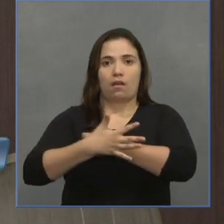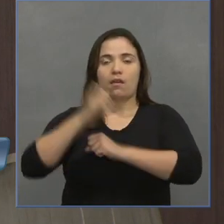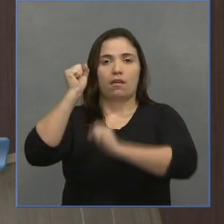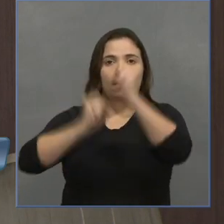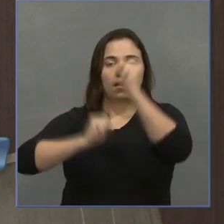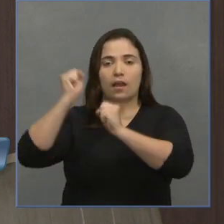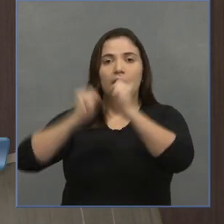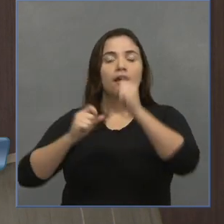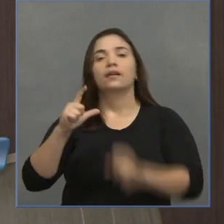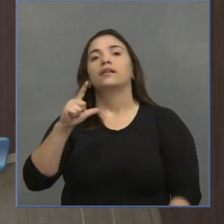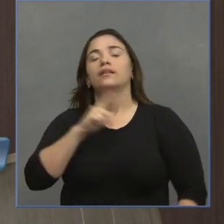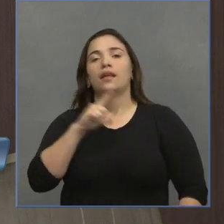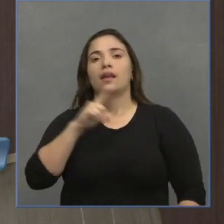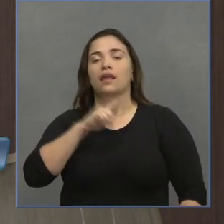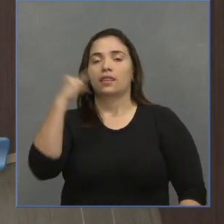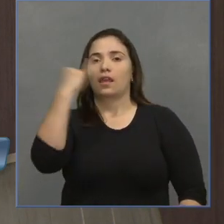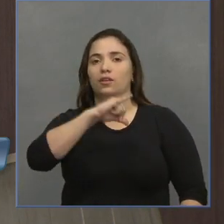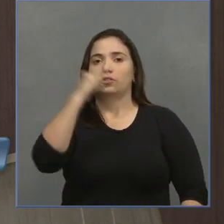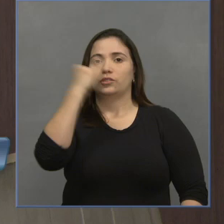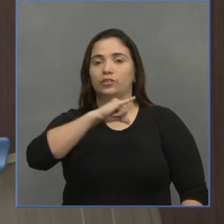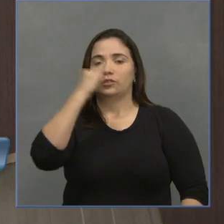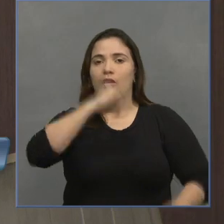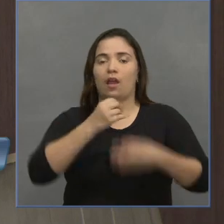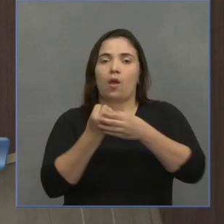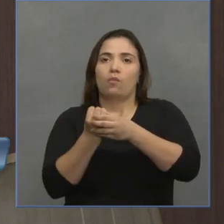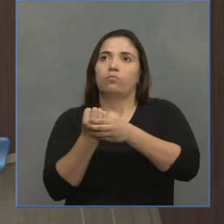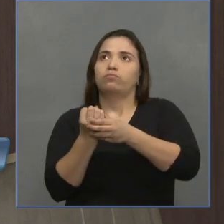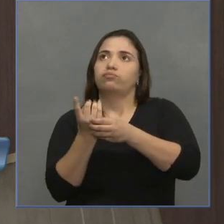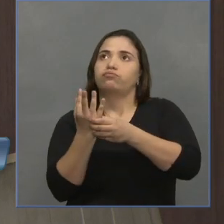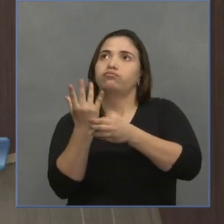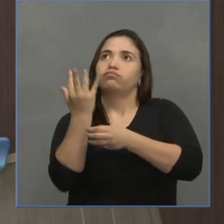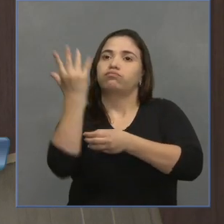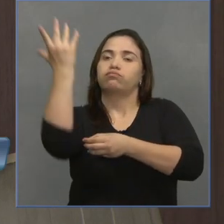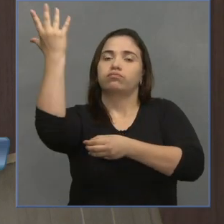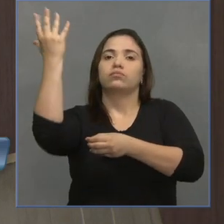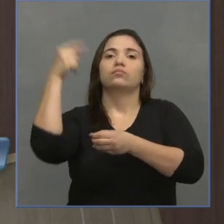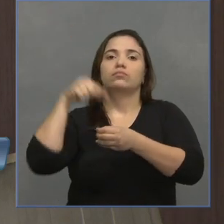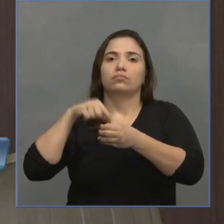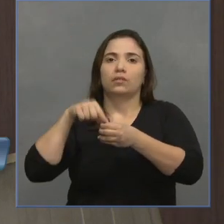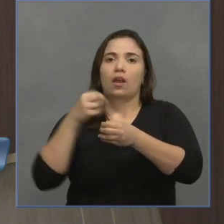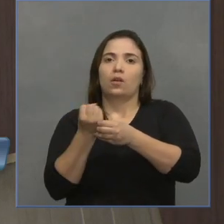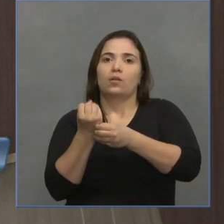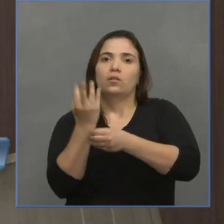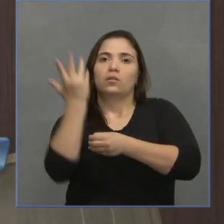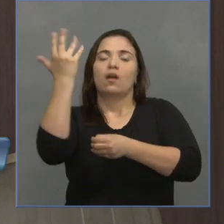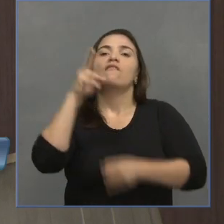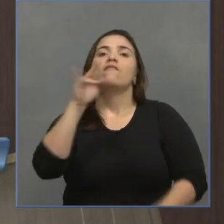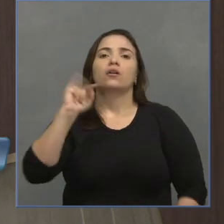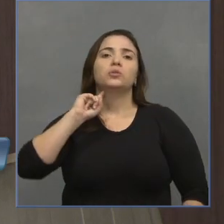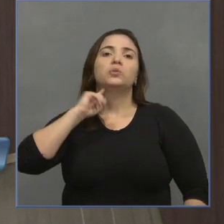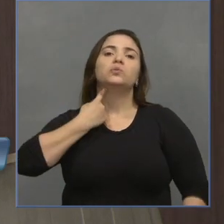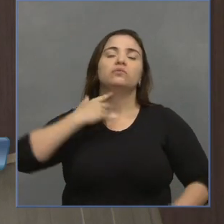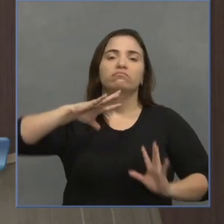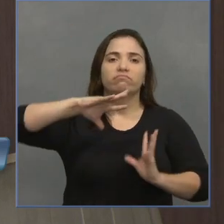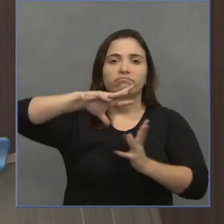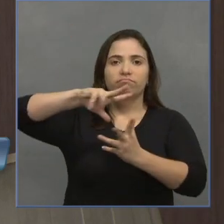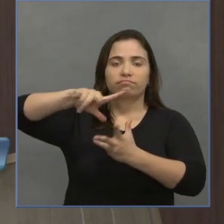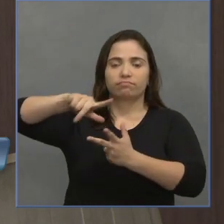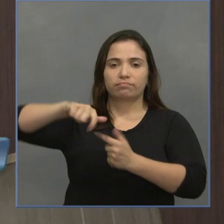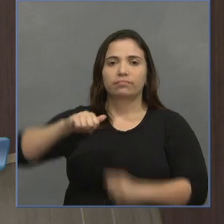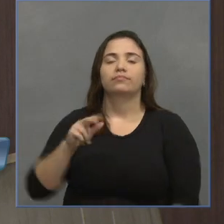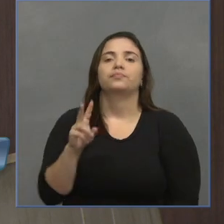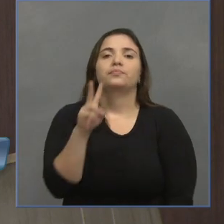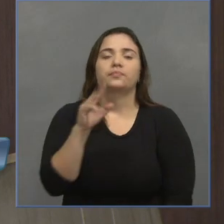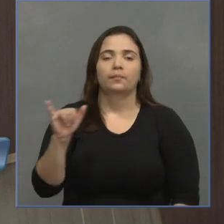larga escala, através da queima de combustíveis fósseis que vão agravar a seca. Você queima esses